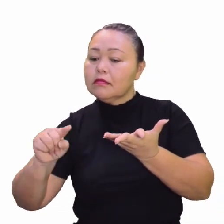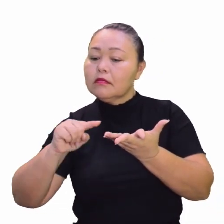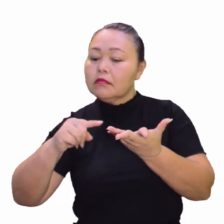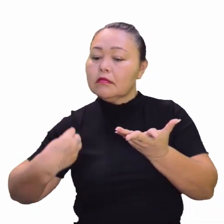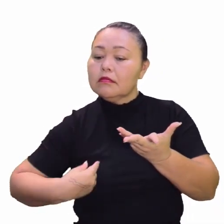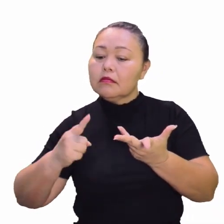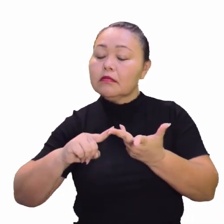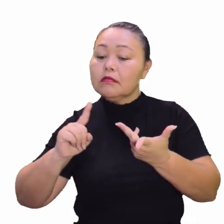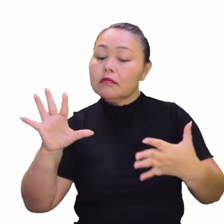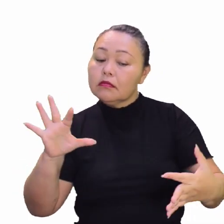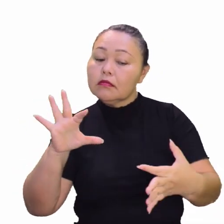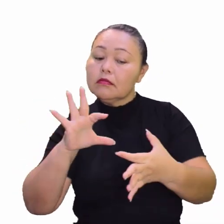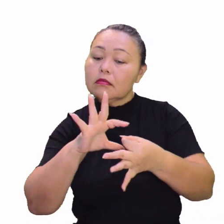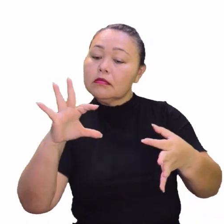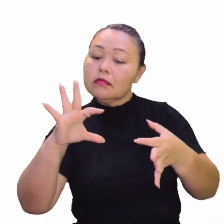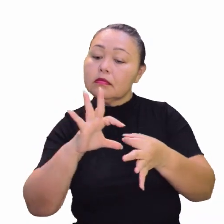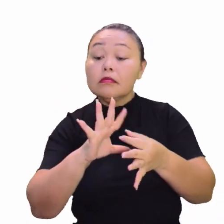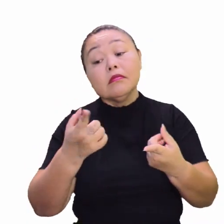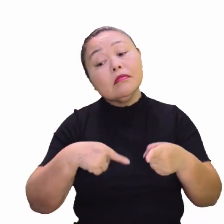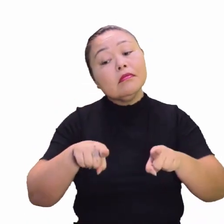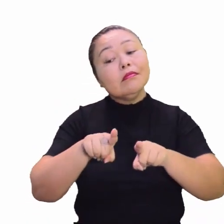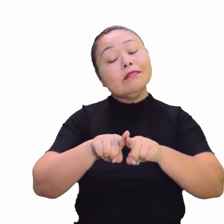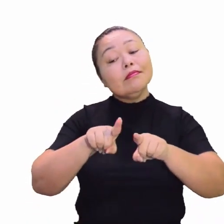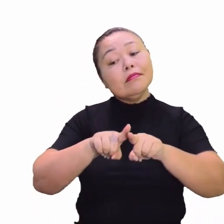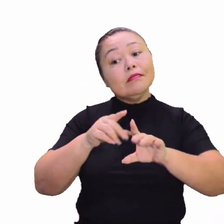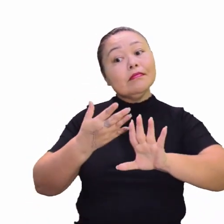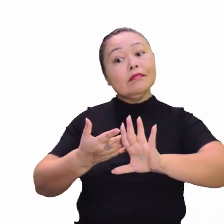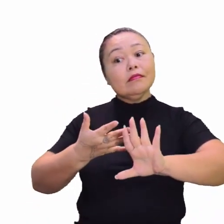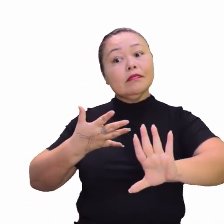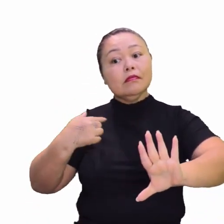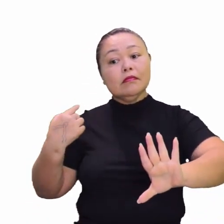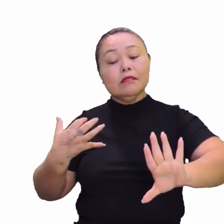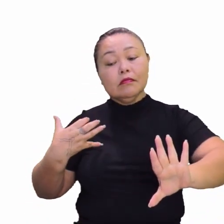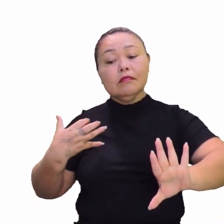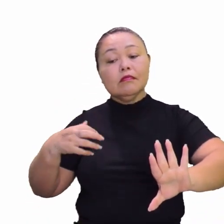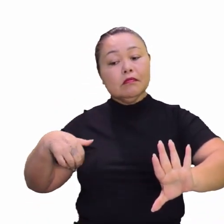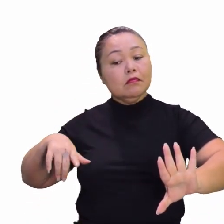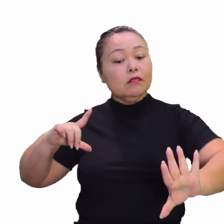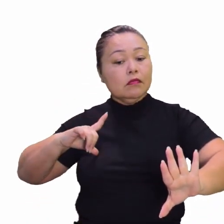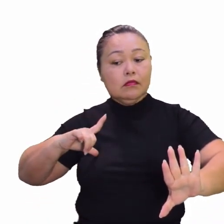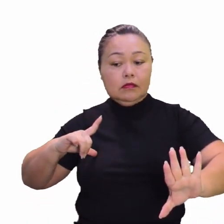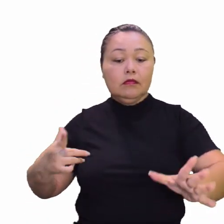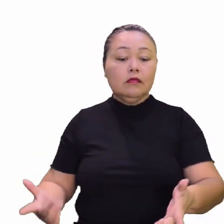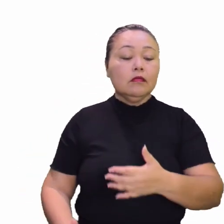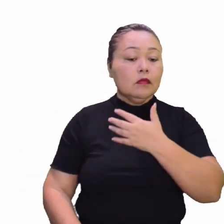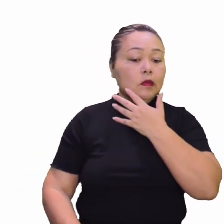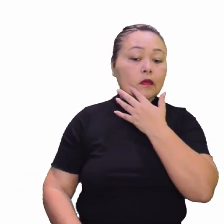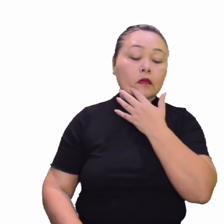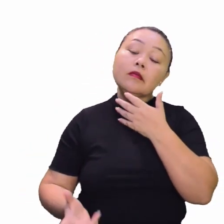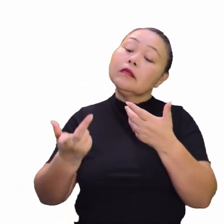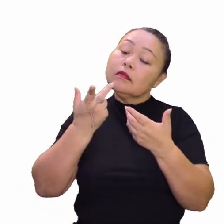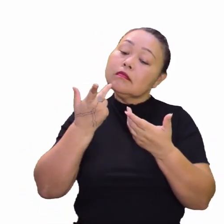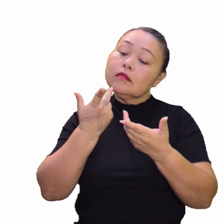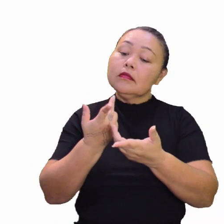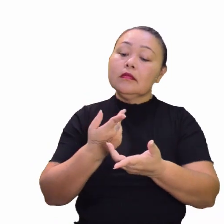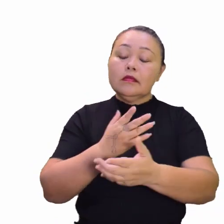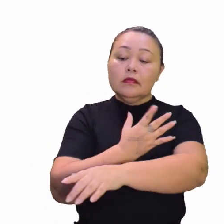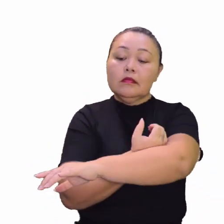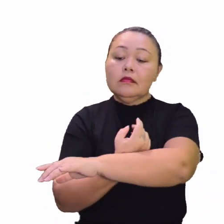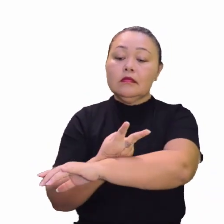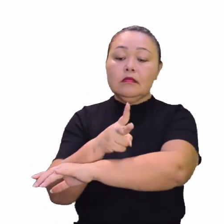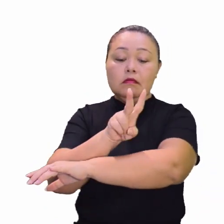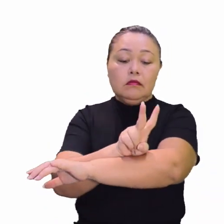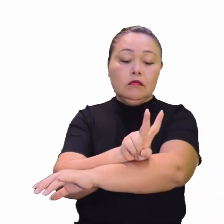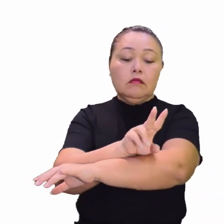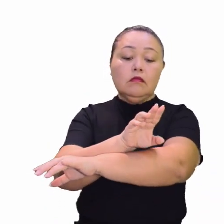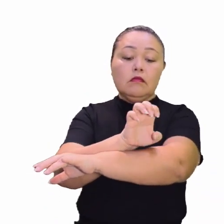Muito bem. É isso, Rogério? Exatamente. Beleza. E aí sim a gente pode falar sobre essa vegetação.